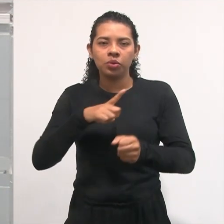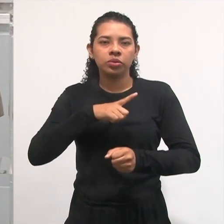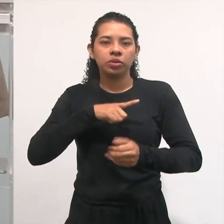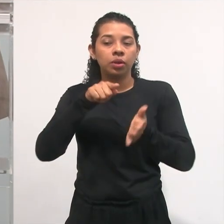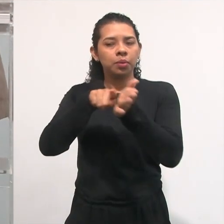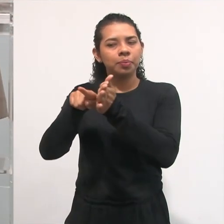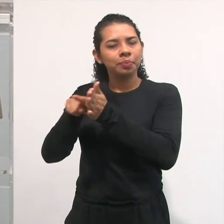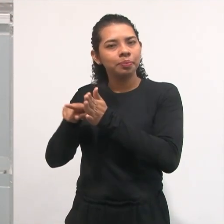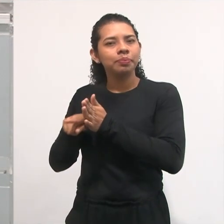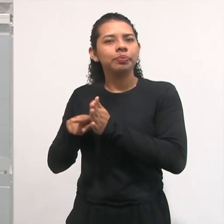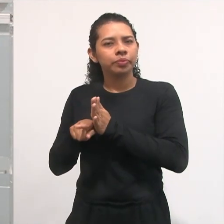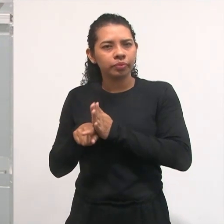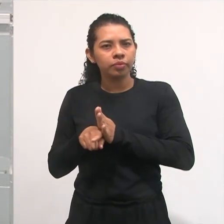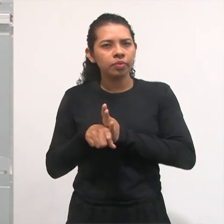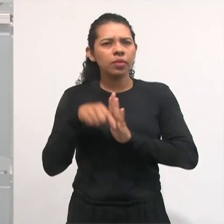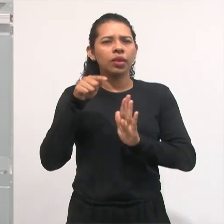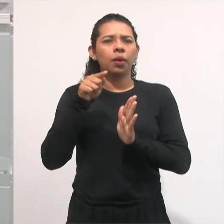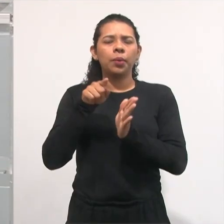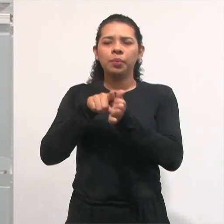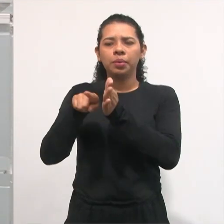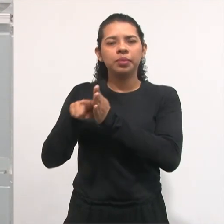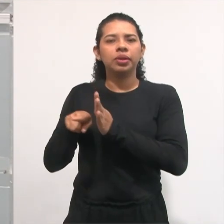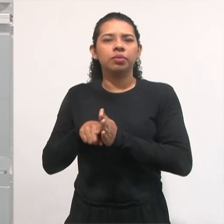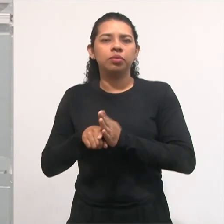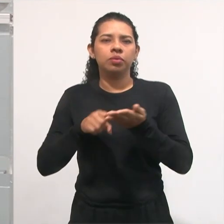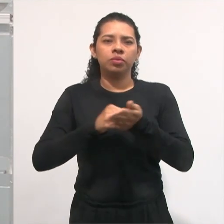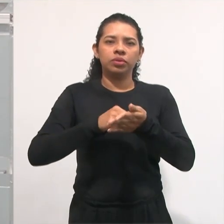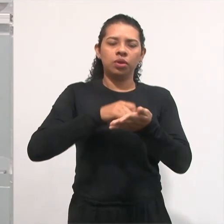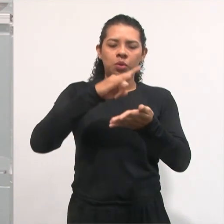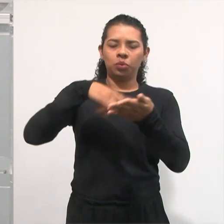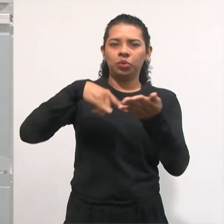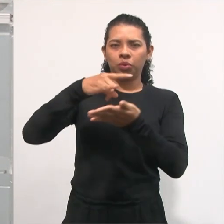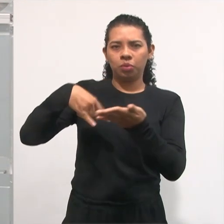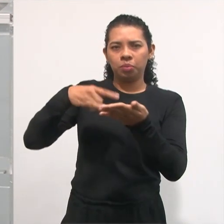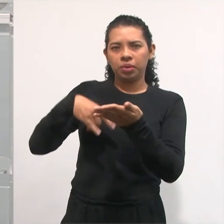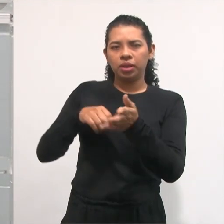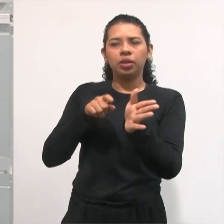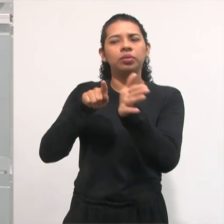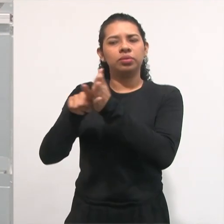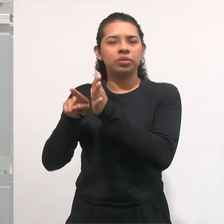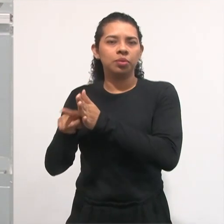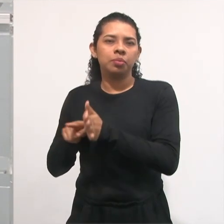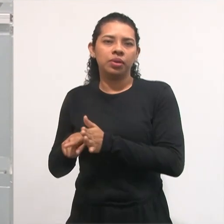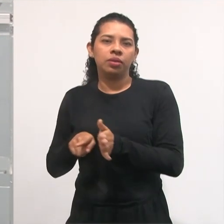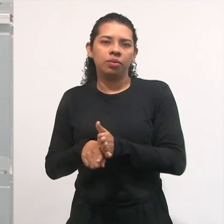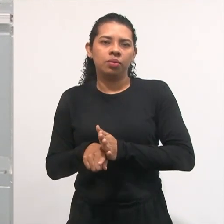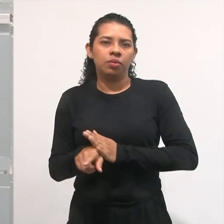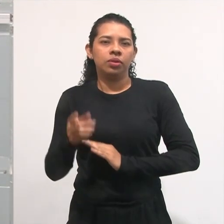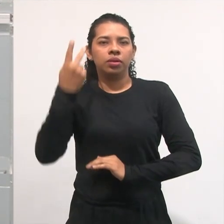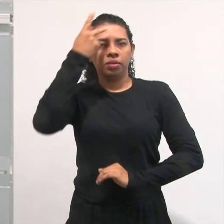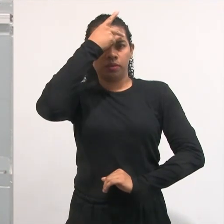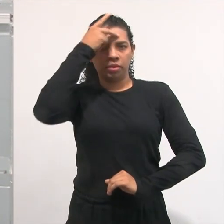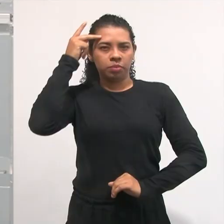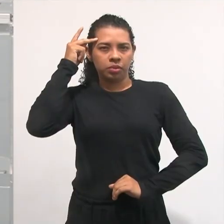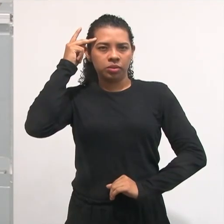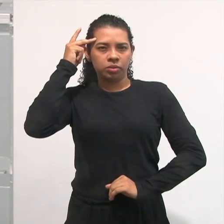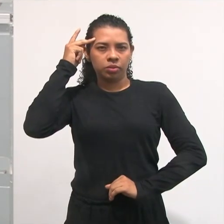atividade em cima. Por exemplo, pode ser até um questionário, entendeu? Então você faça um questionário e está aplicando com esses